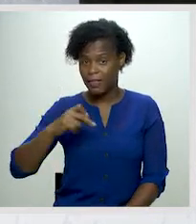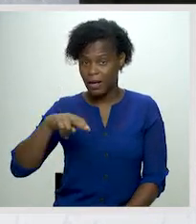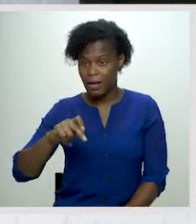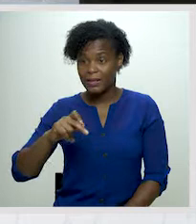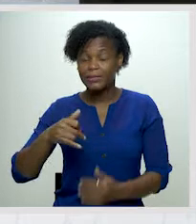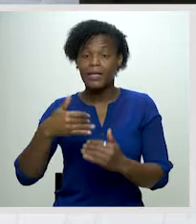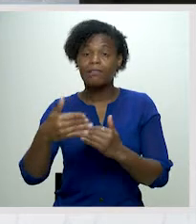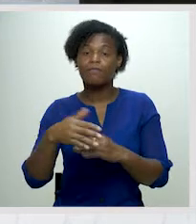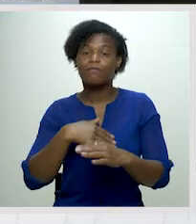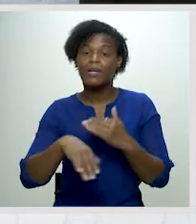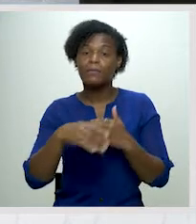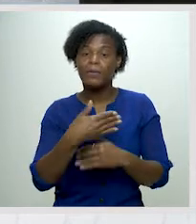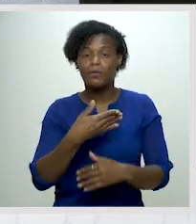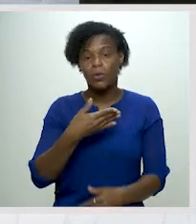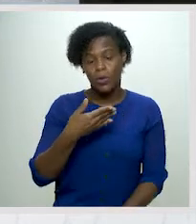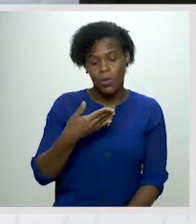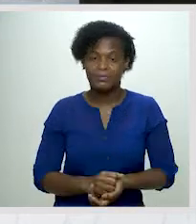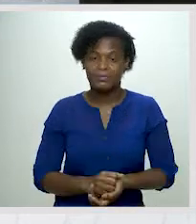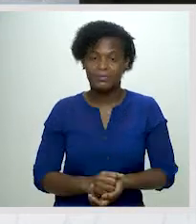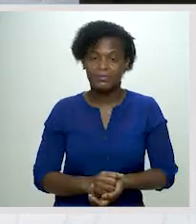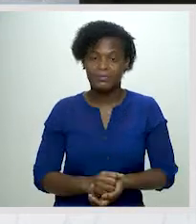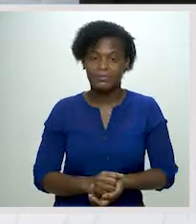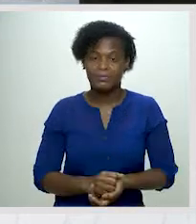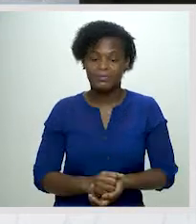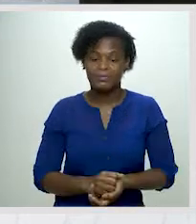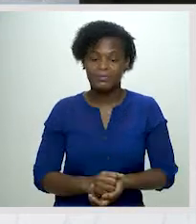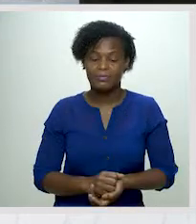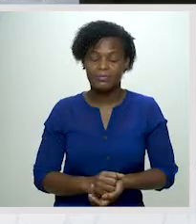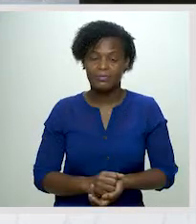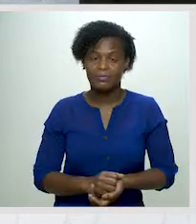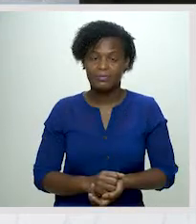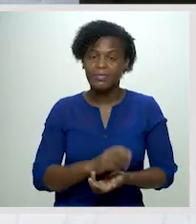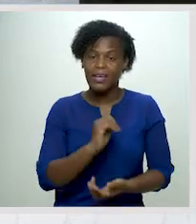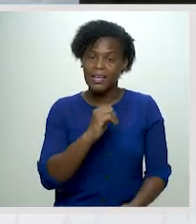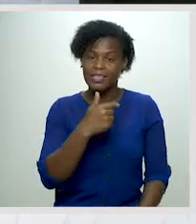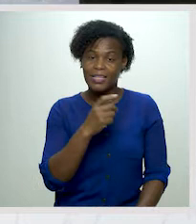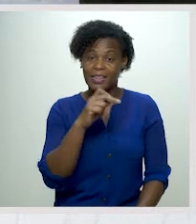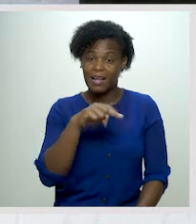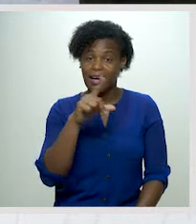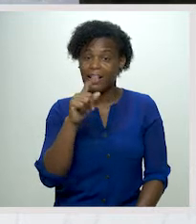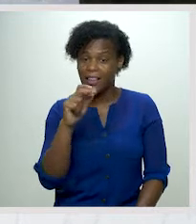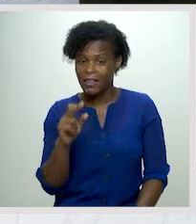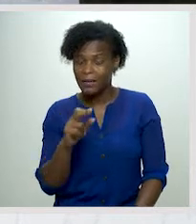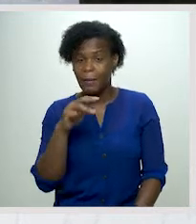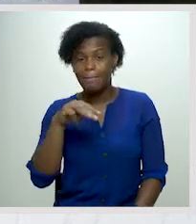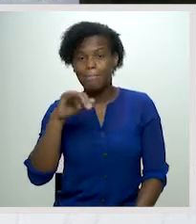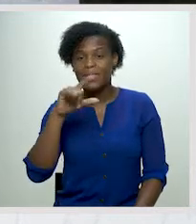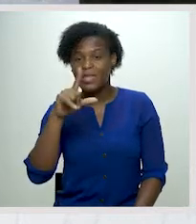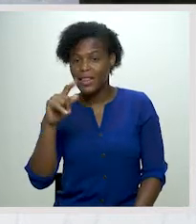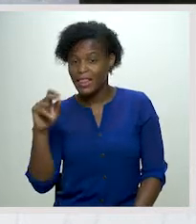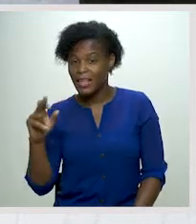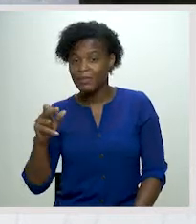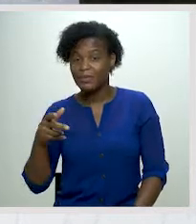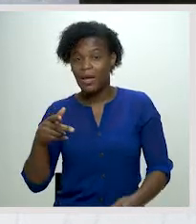seria efetuada em 1953 por Stanley Miller, bioquímico americano, nascido